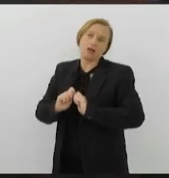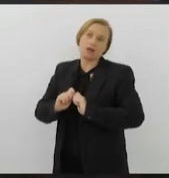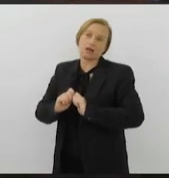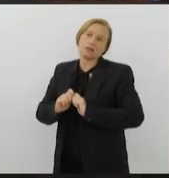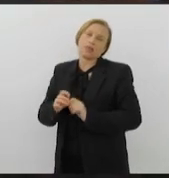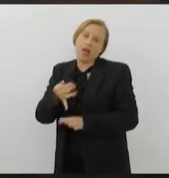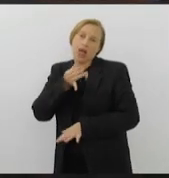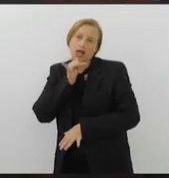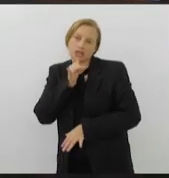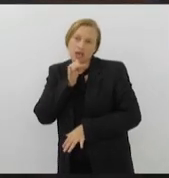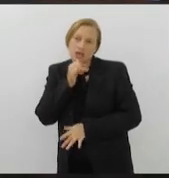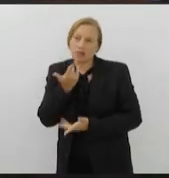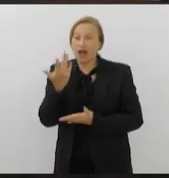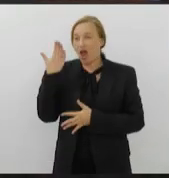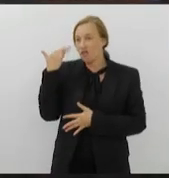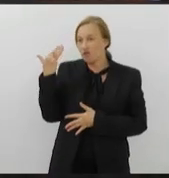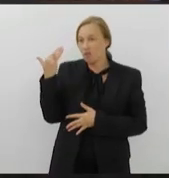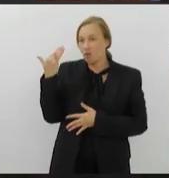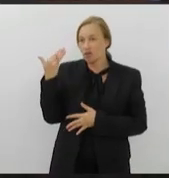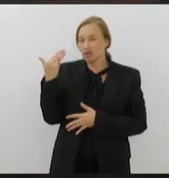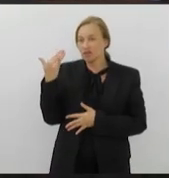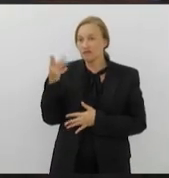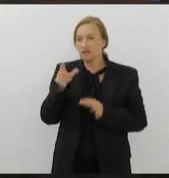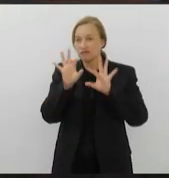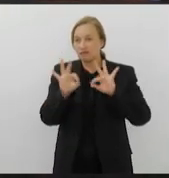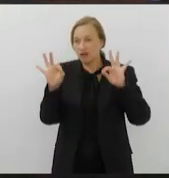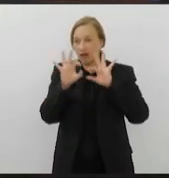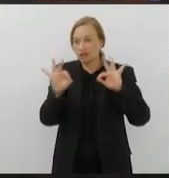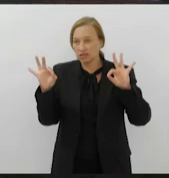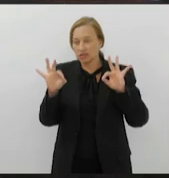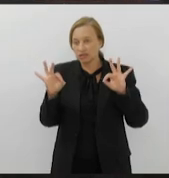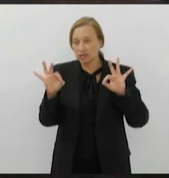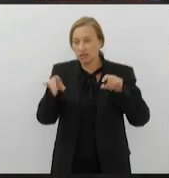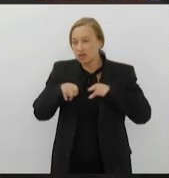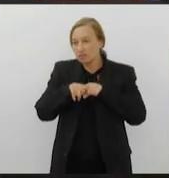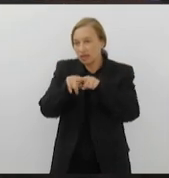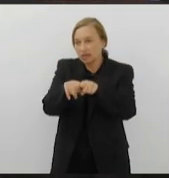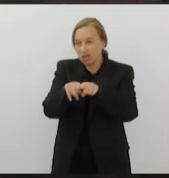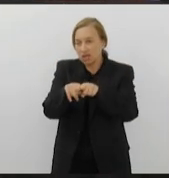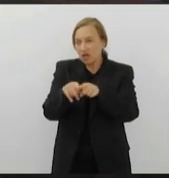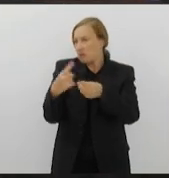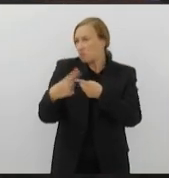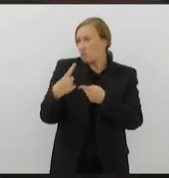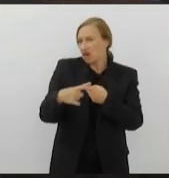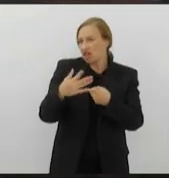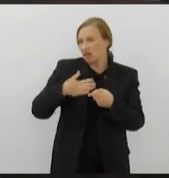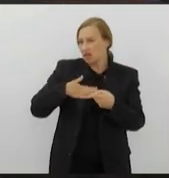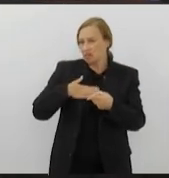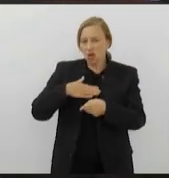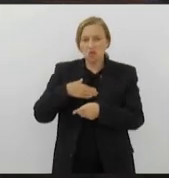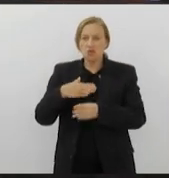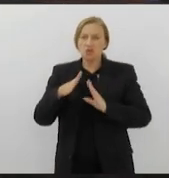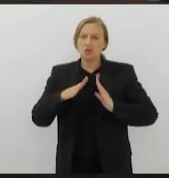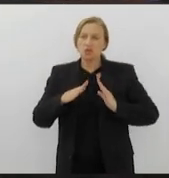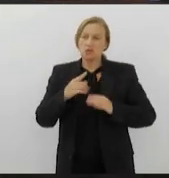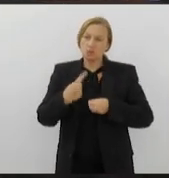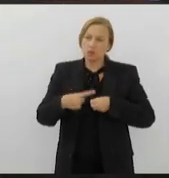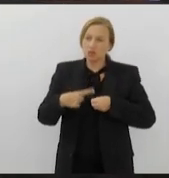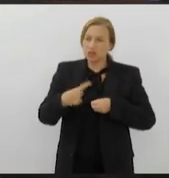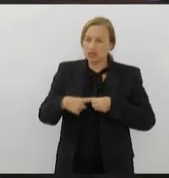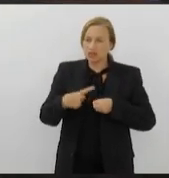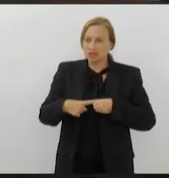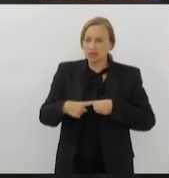exemplo, a famosa ponte da integração que todos aqui conhecem, não é porque na minha região, no município da minha querida prefeita